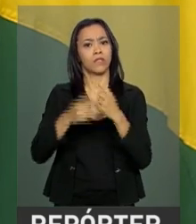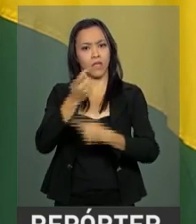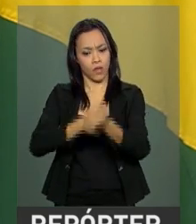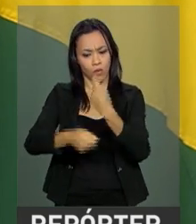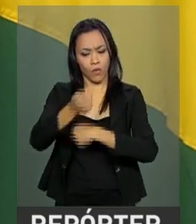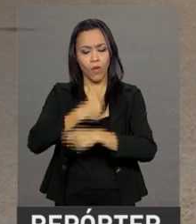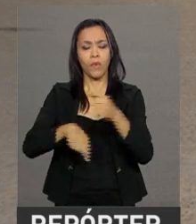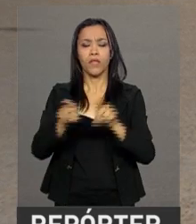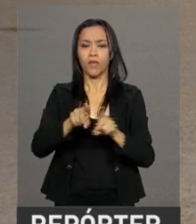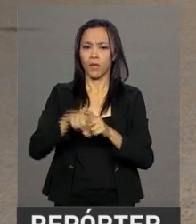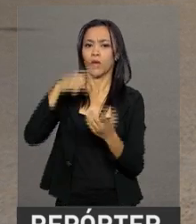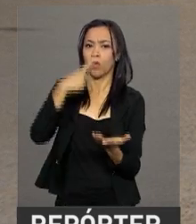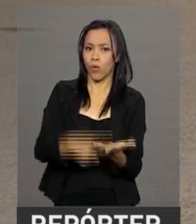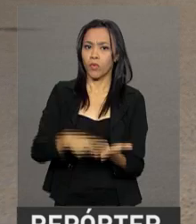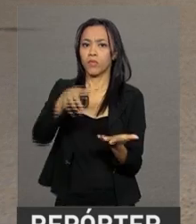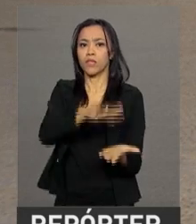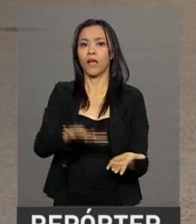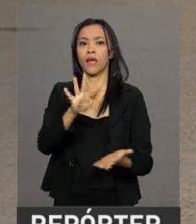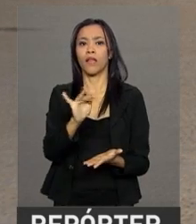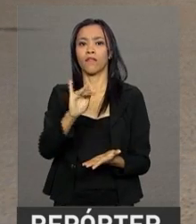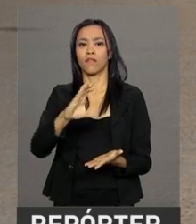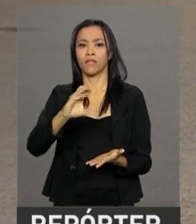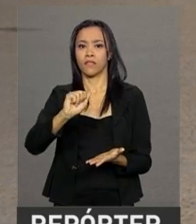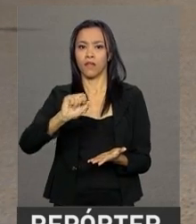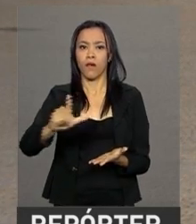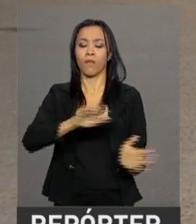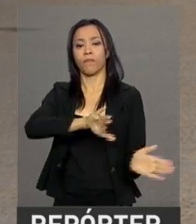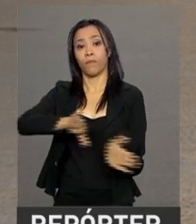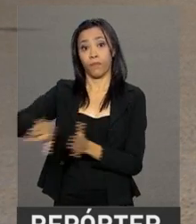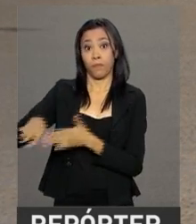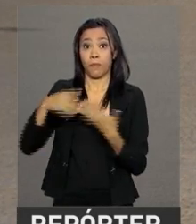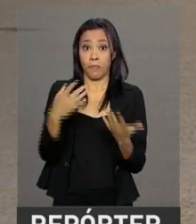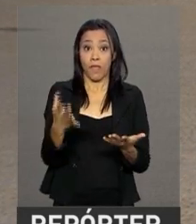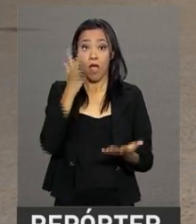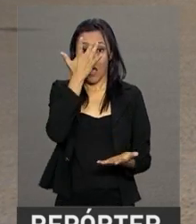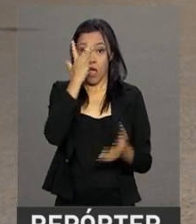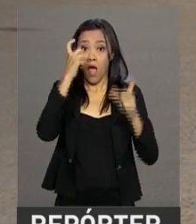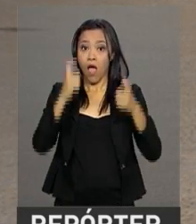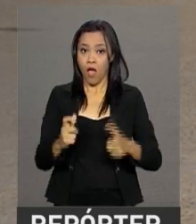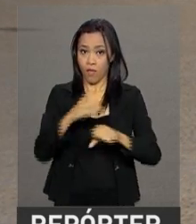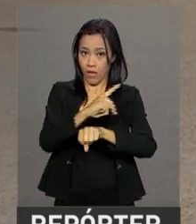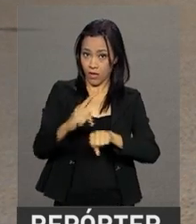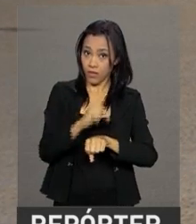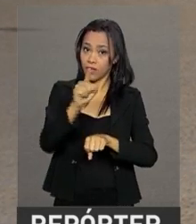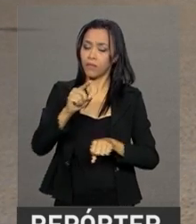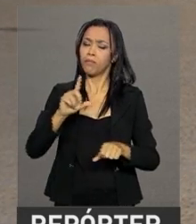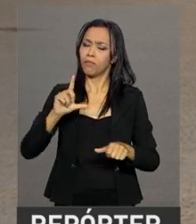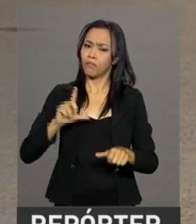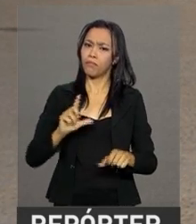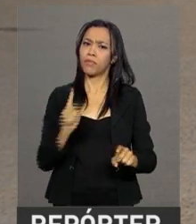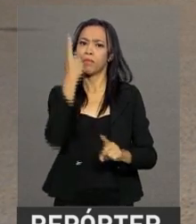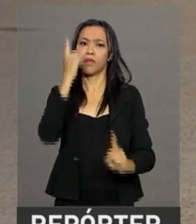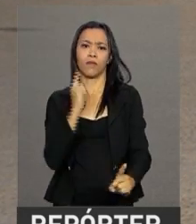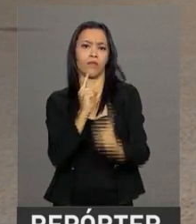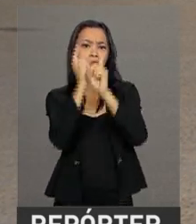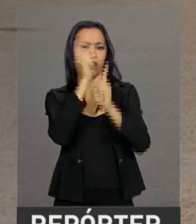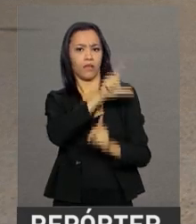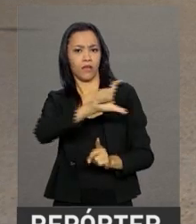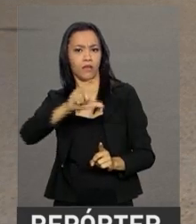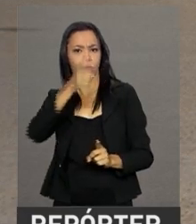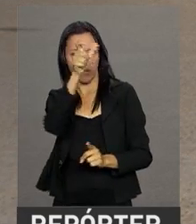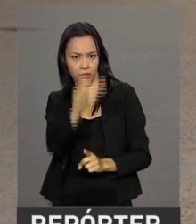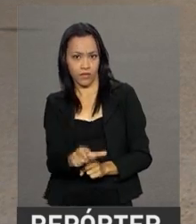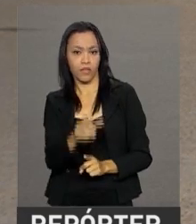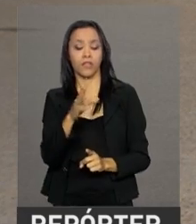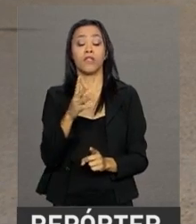responsabilidade fiscal. E ainda na Índia, o presidente Michel Temer tem encontro bilateral com o primeiro-ministro indiano, Narendra